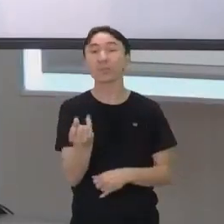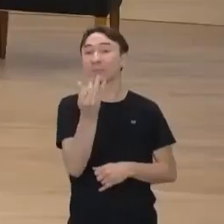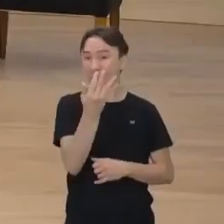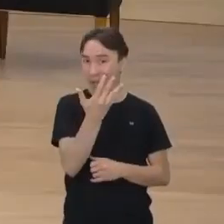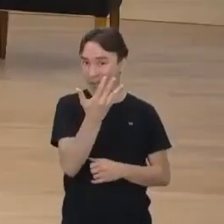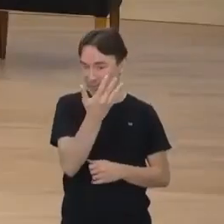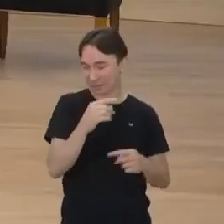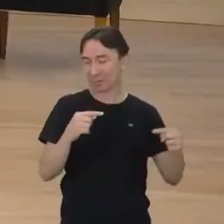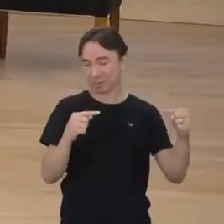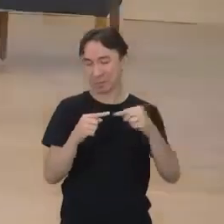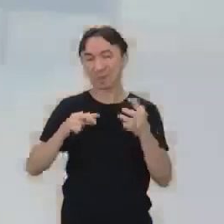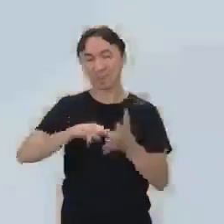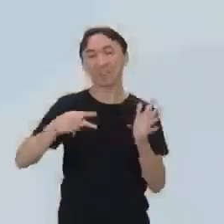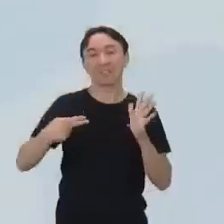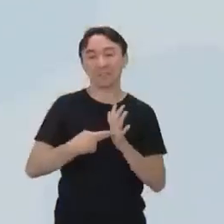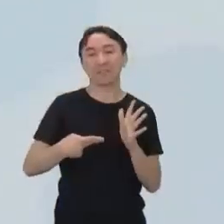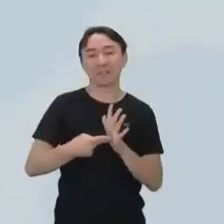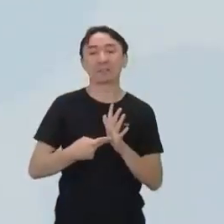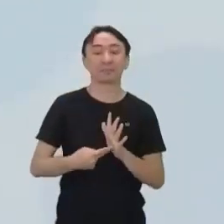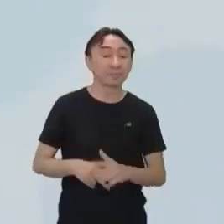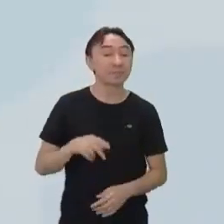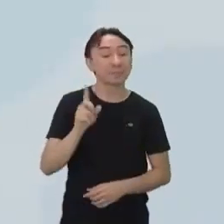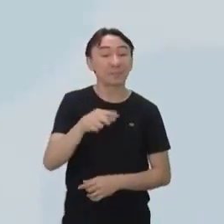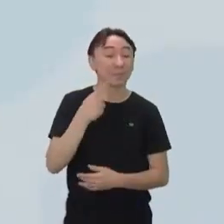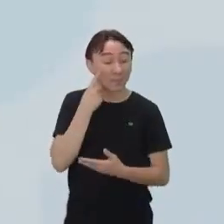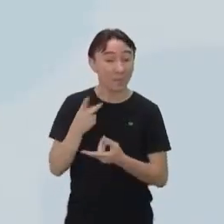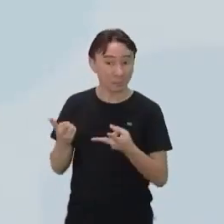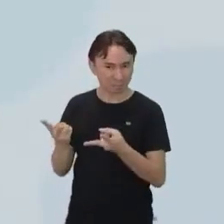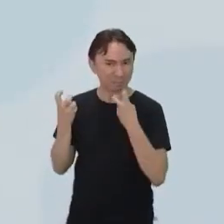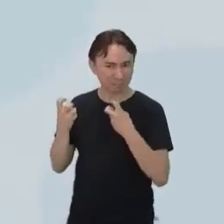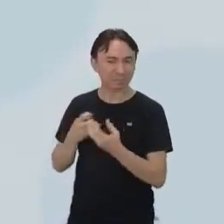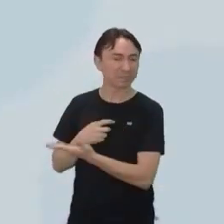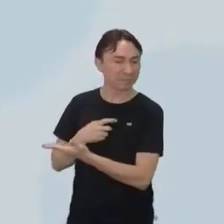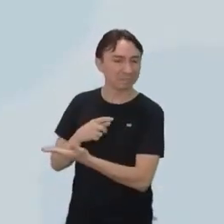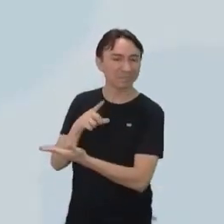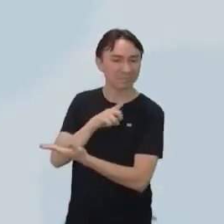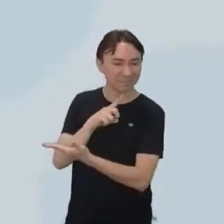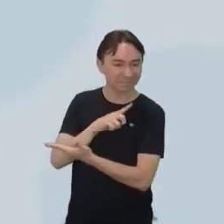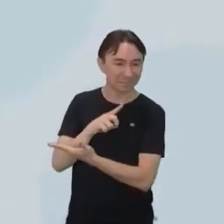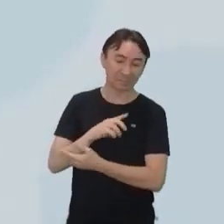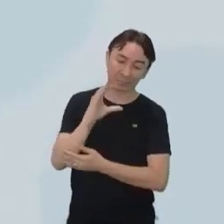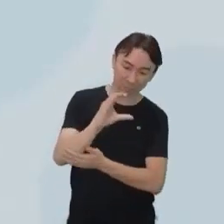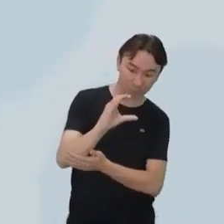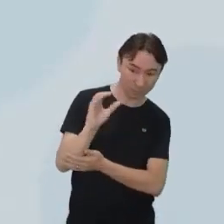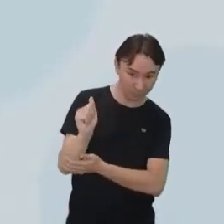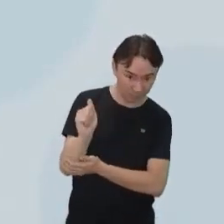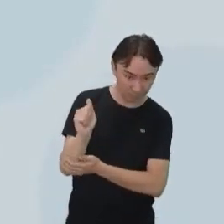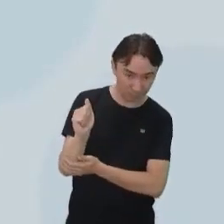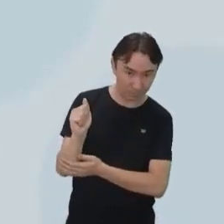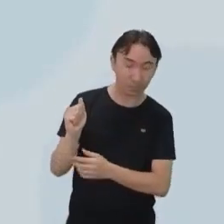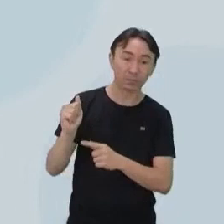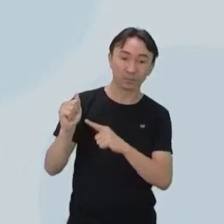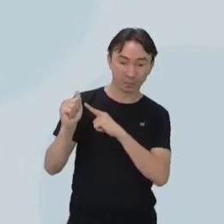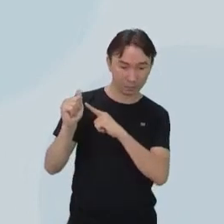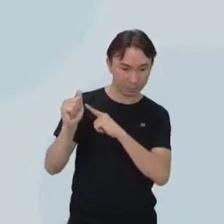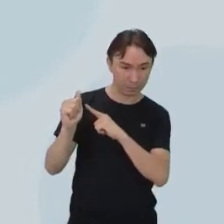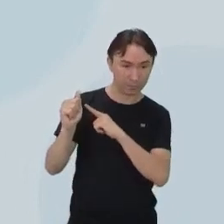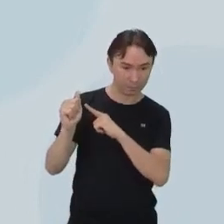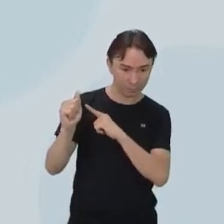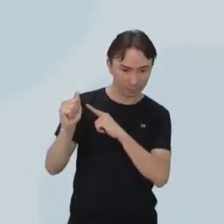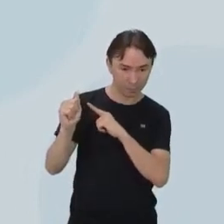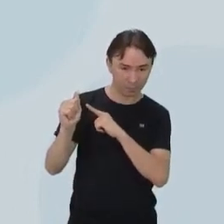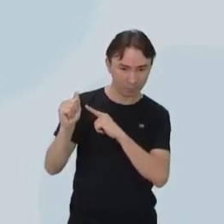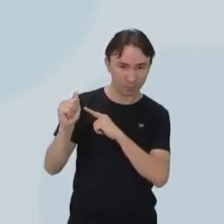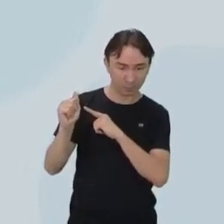Então, vocês estudantes podem estar percebendo aqui na estrutura do cálcio, que o cálcio ele tem então no